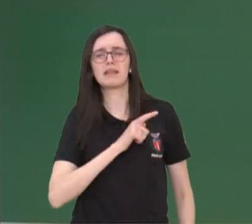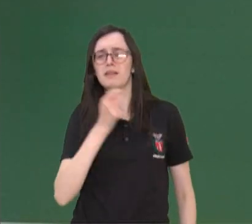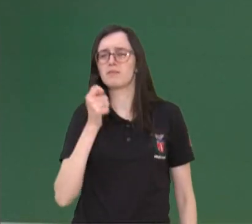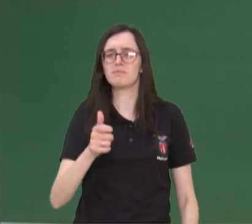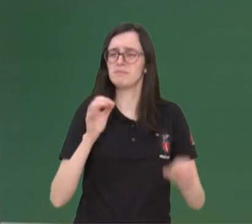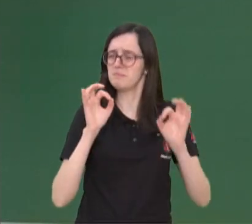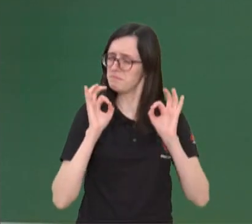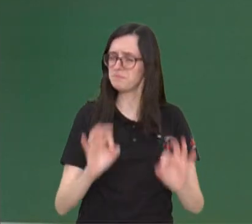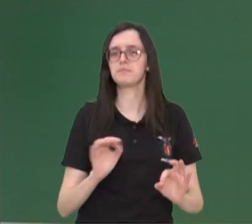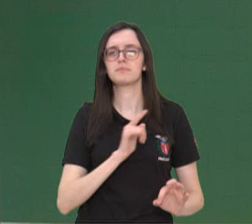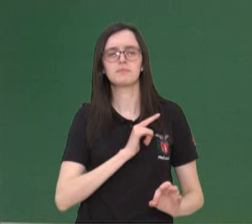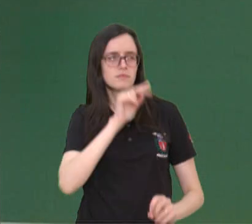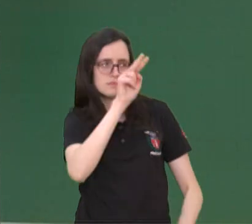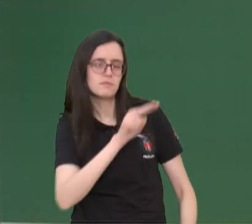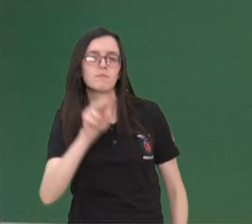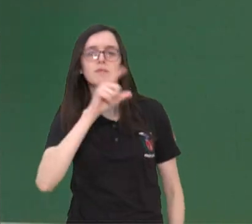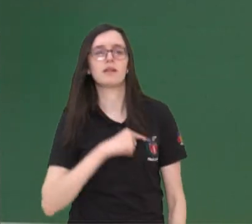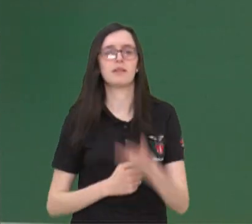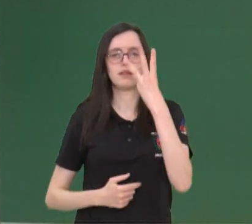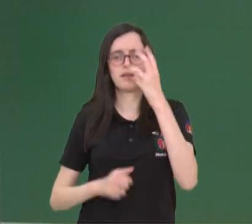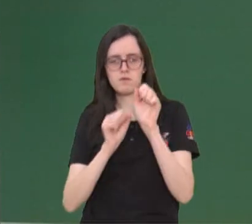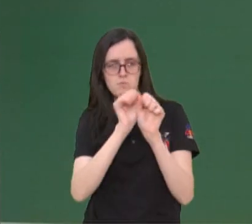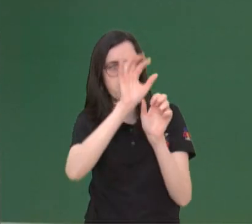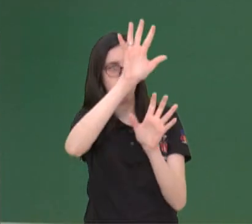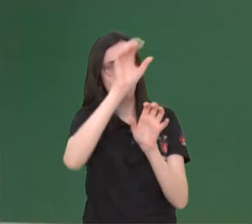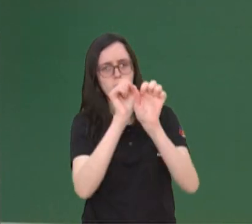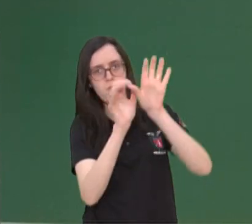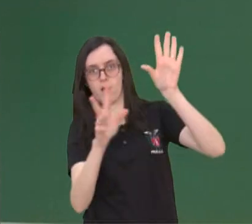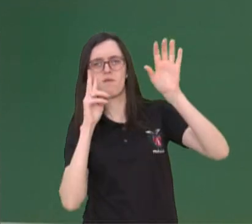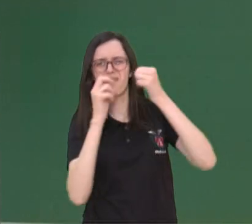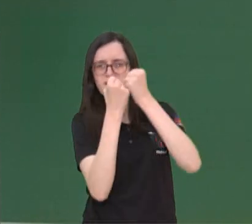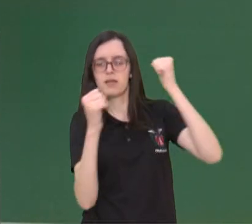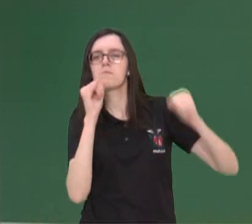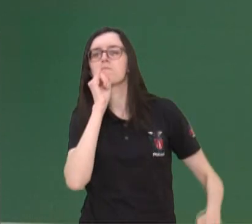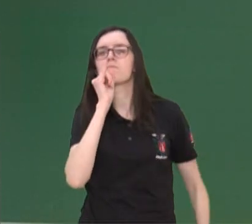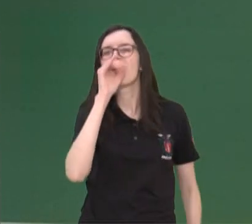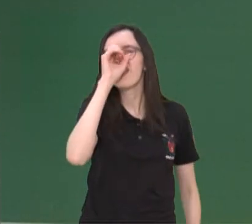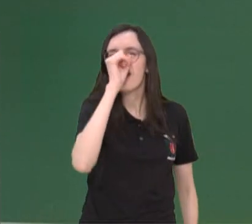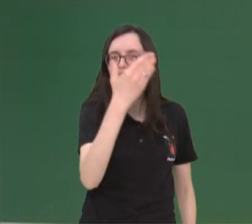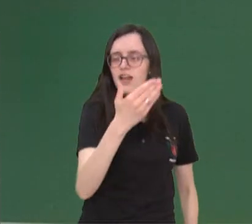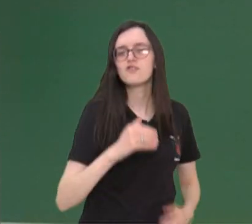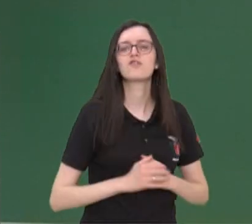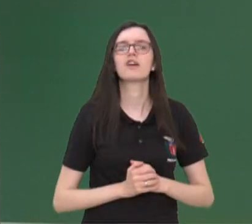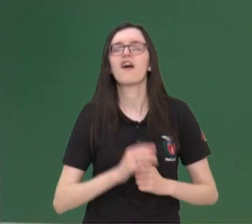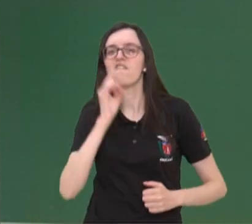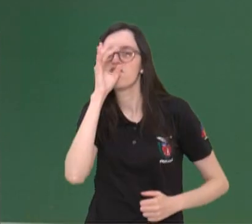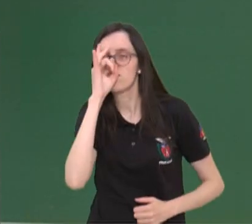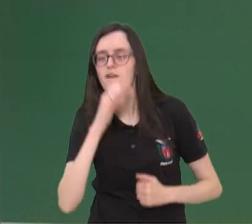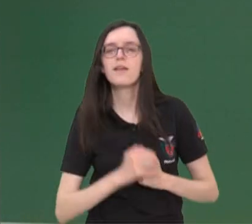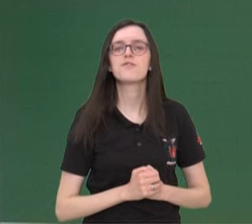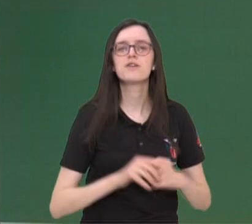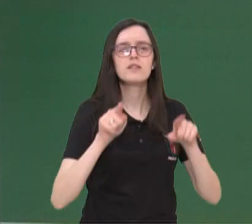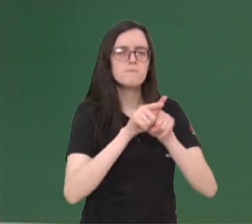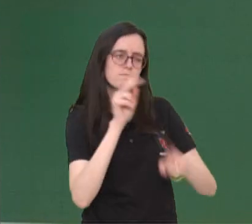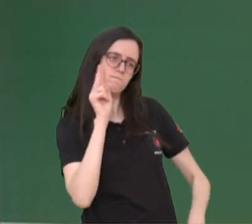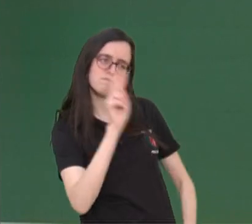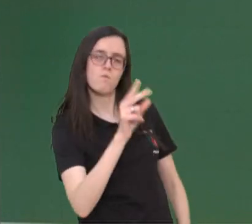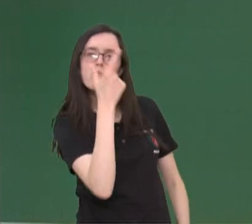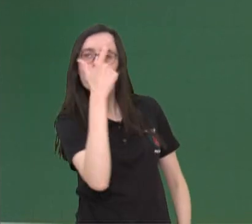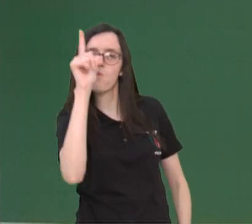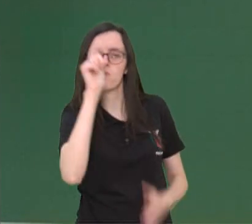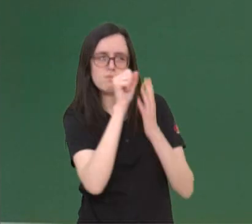praticamente 3 manchas que sobressaem. A laranja, a verde e depois você tem essa outra